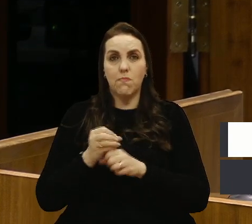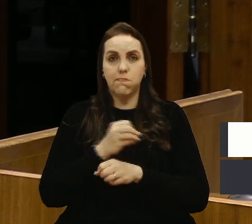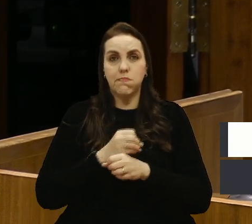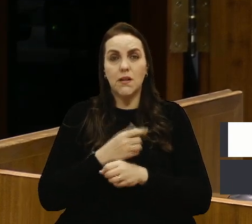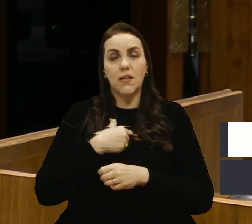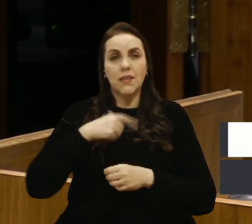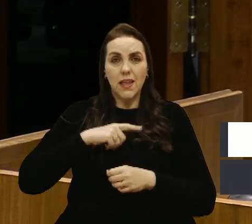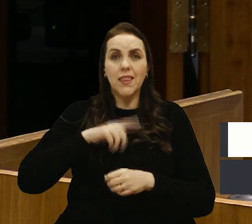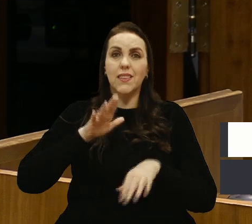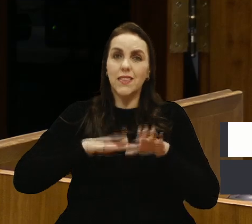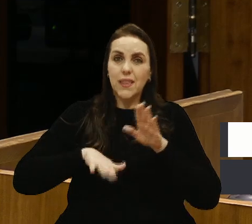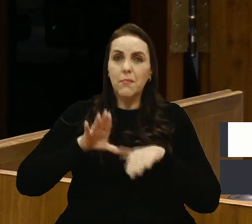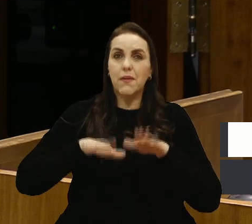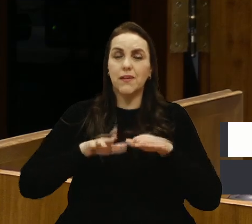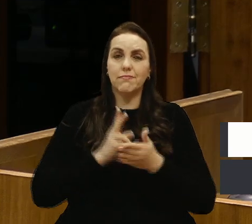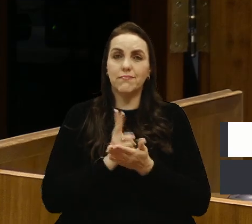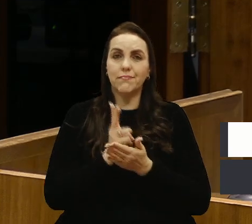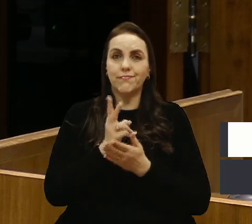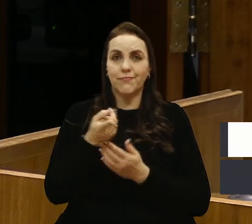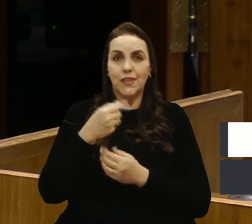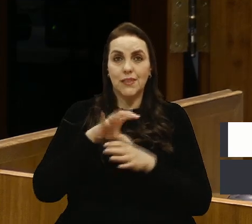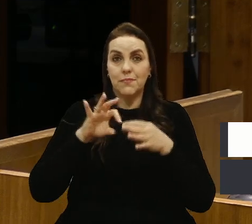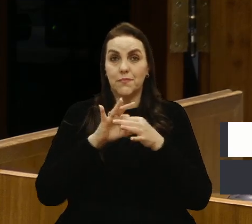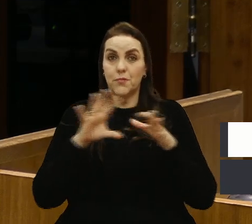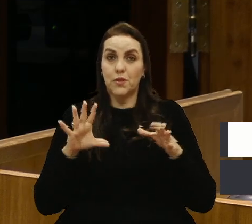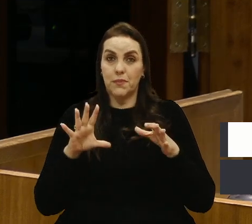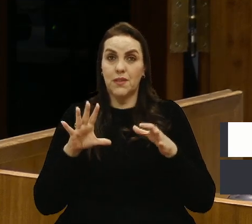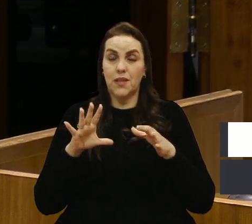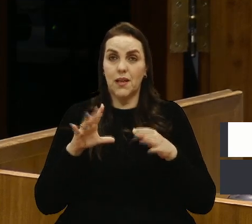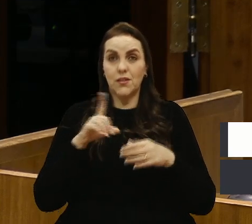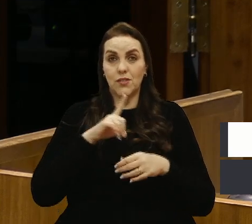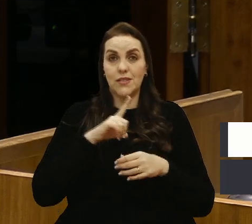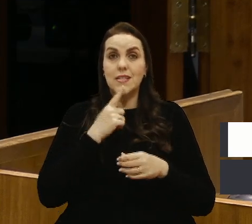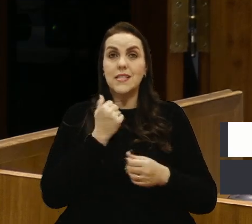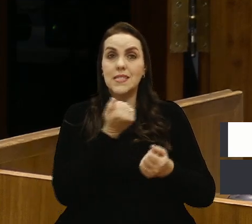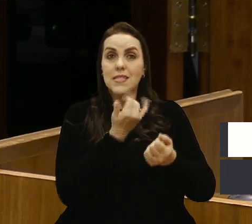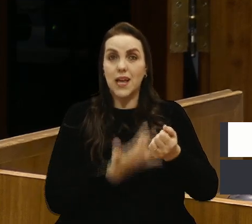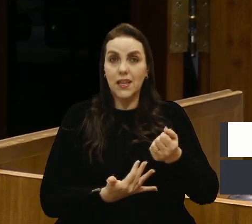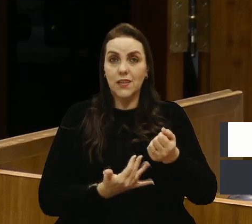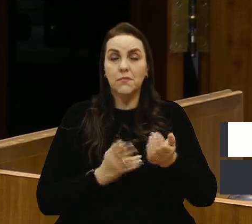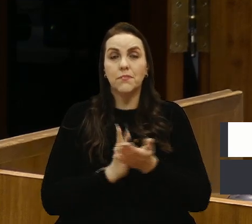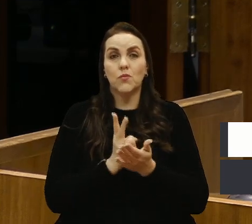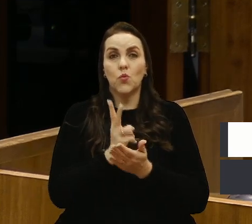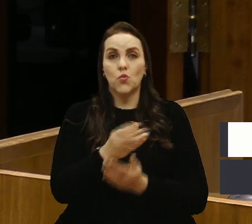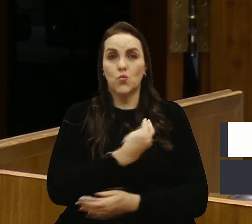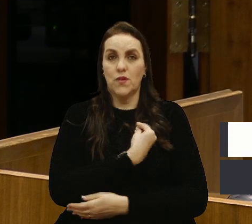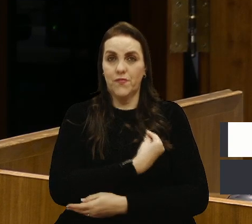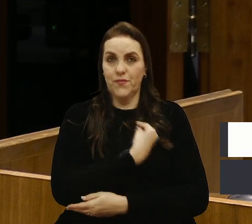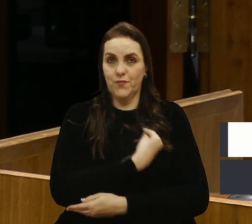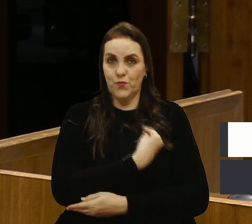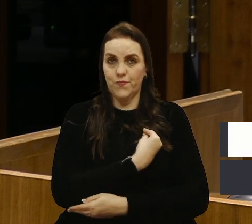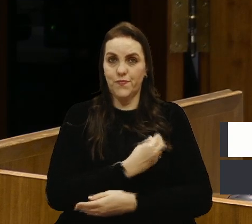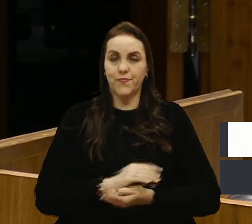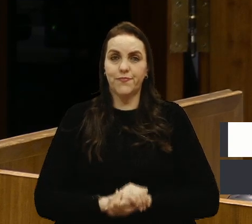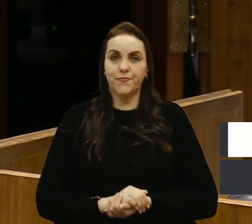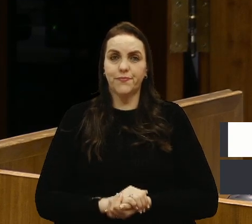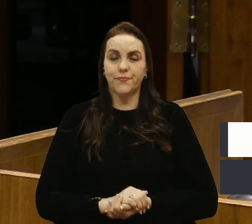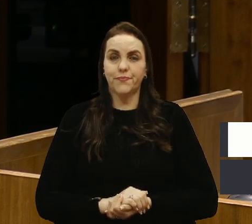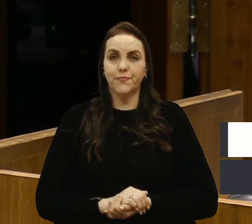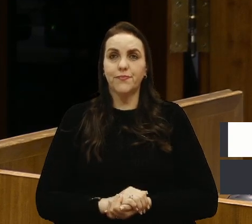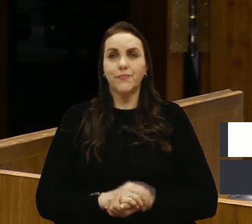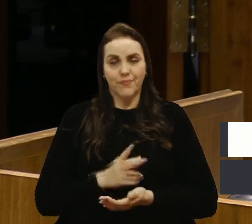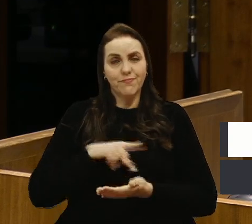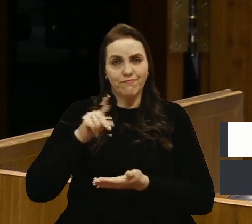dependem diariamente da disponibilidade de sangue para continuar vivendo. E é uma verdade que